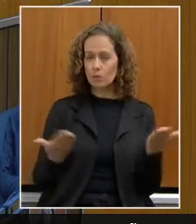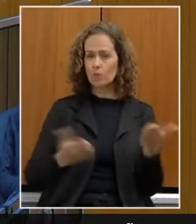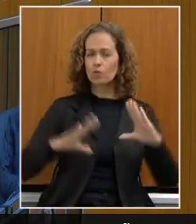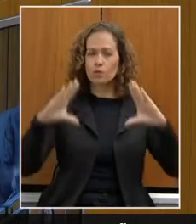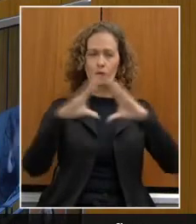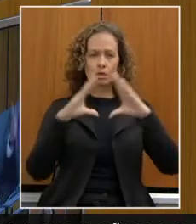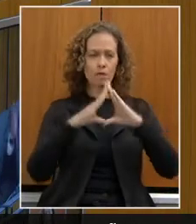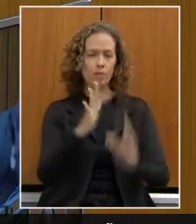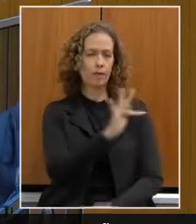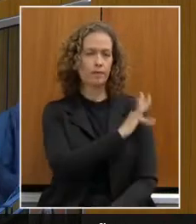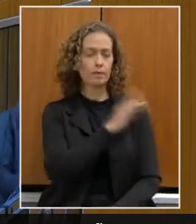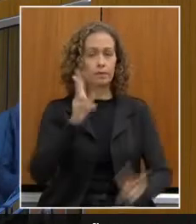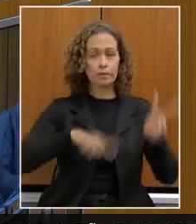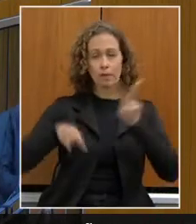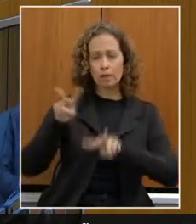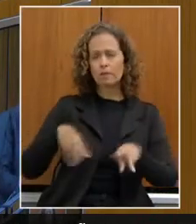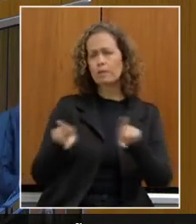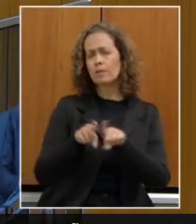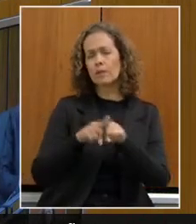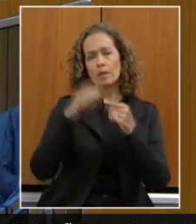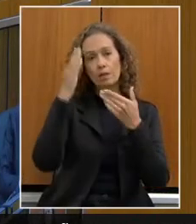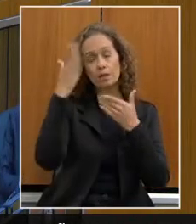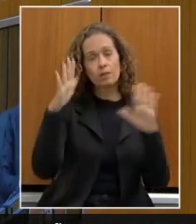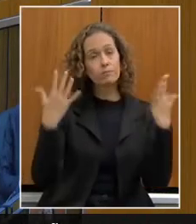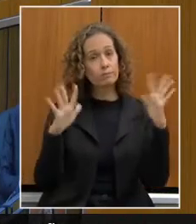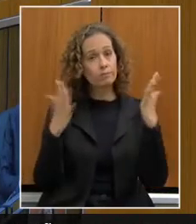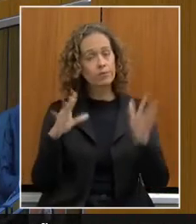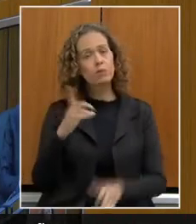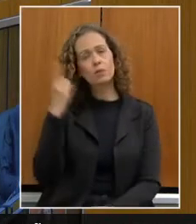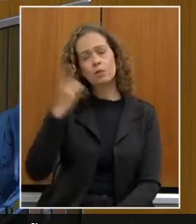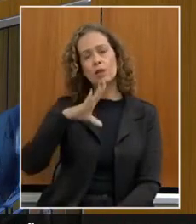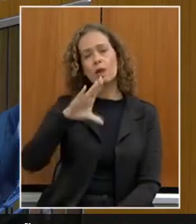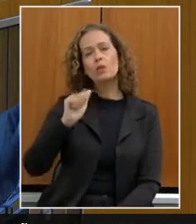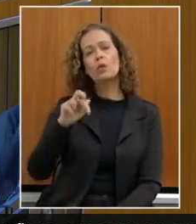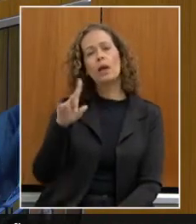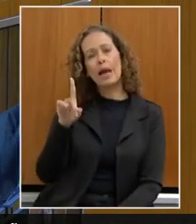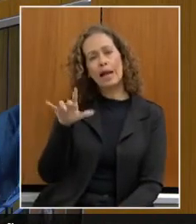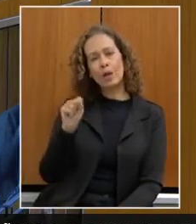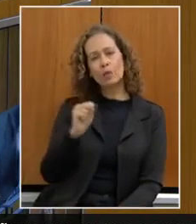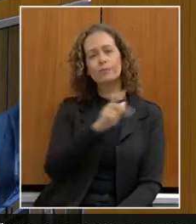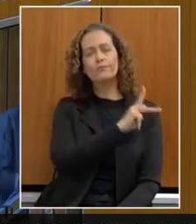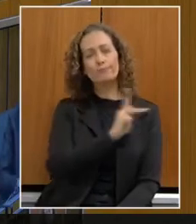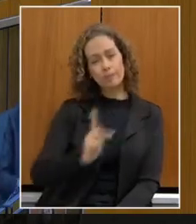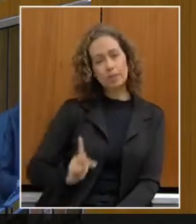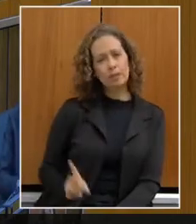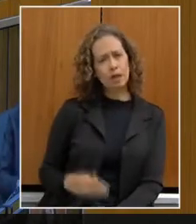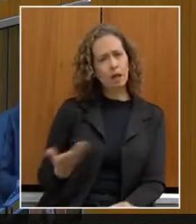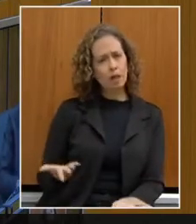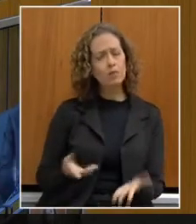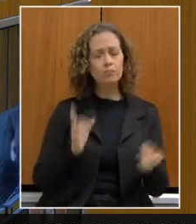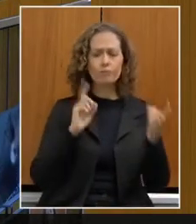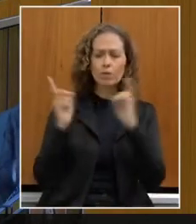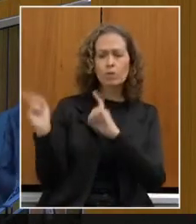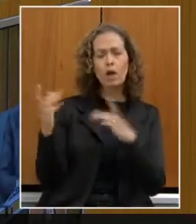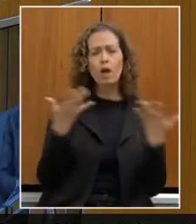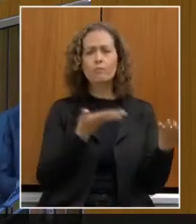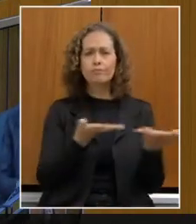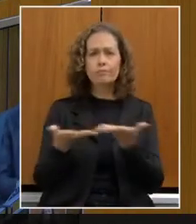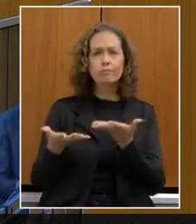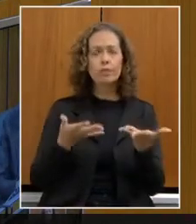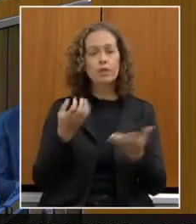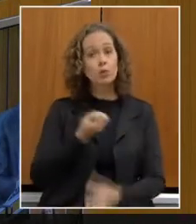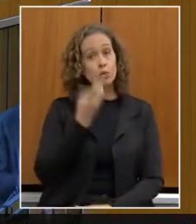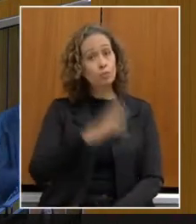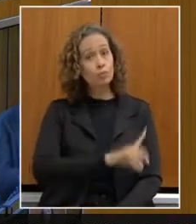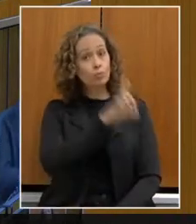Escaliza agradecer também parabenizar o deputado Carlos Pimenta presidente pela condução do trabalho e um bom dia a